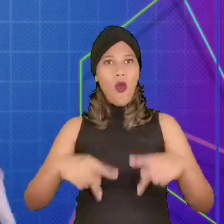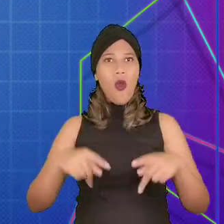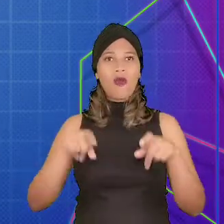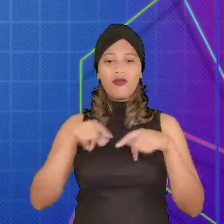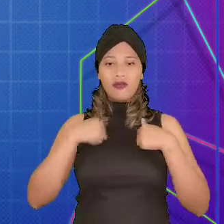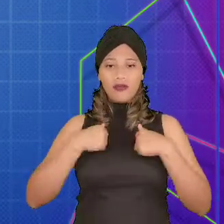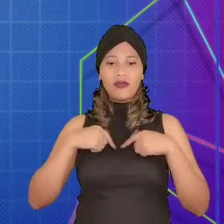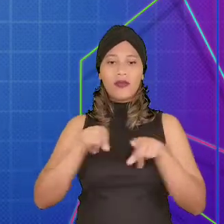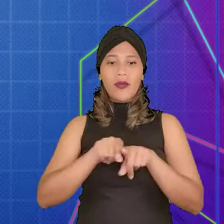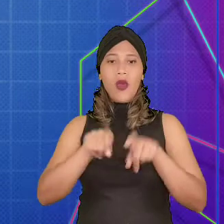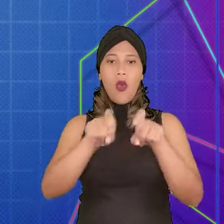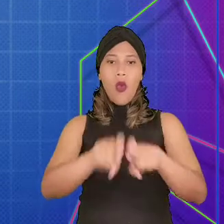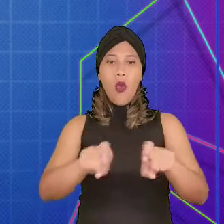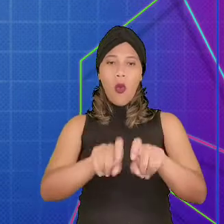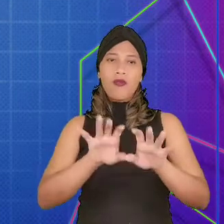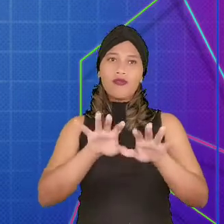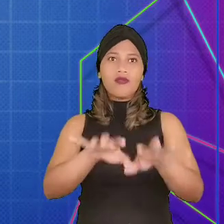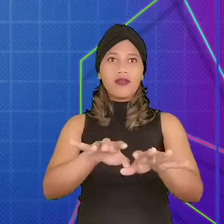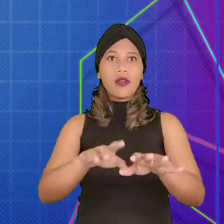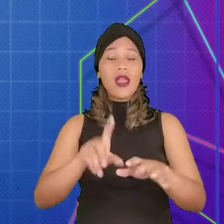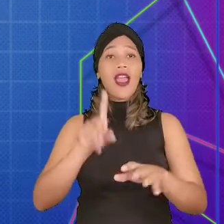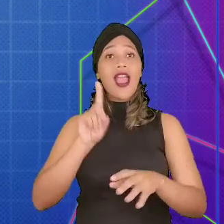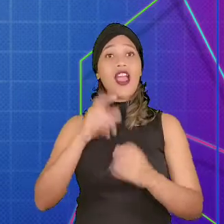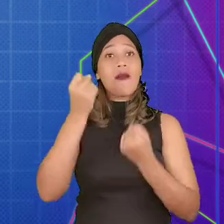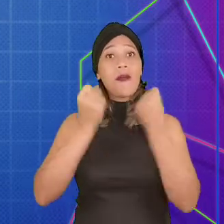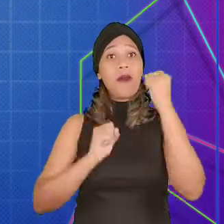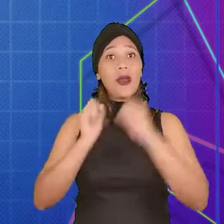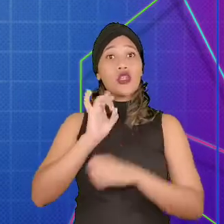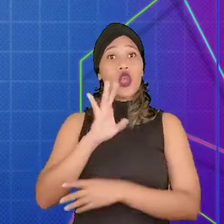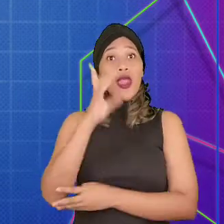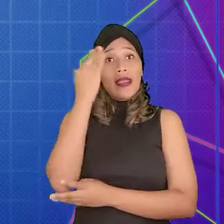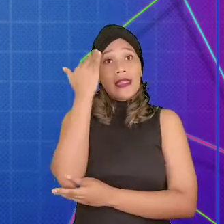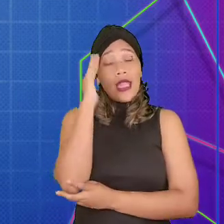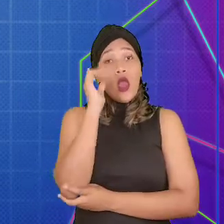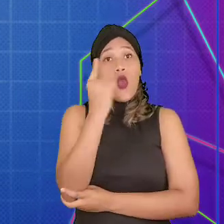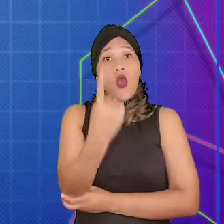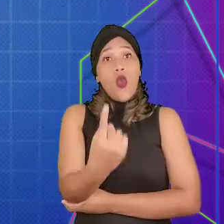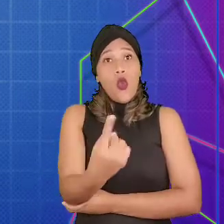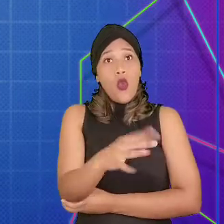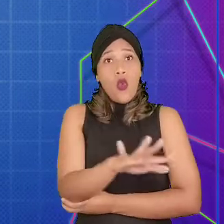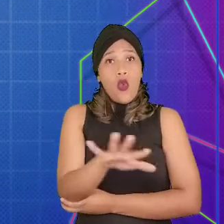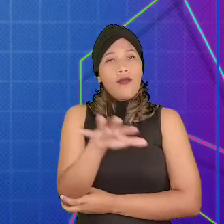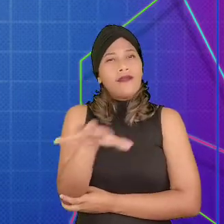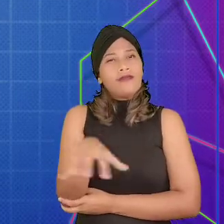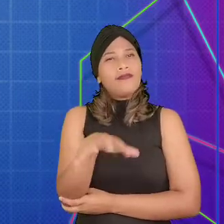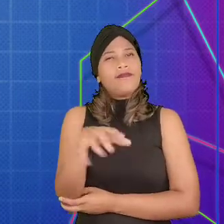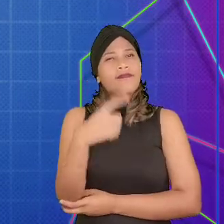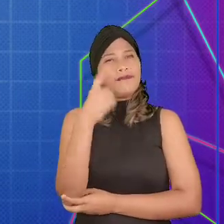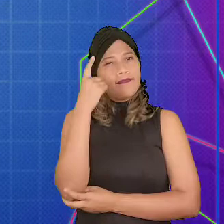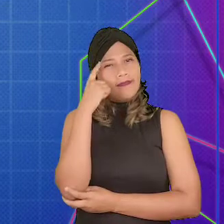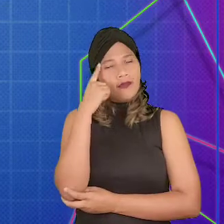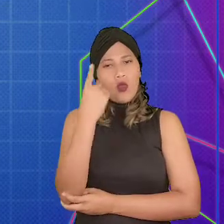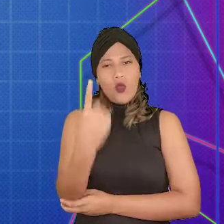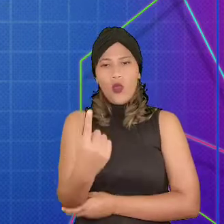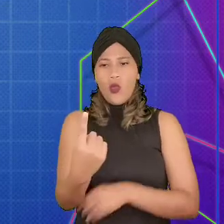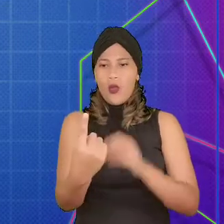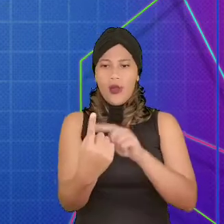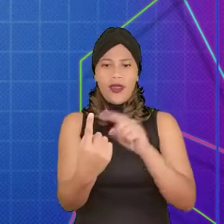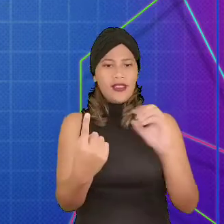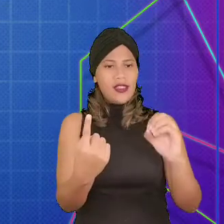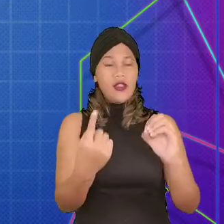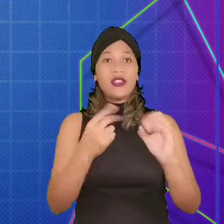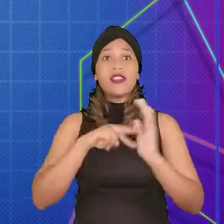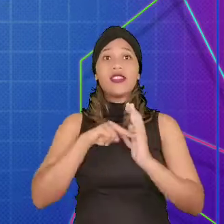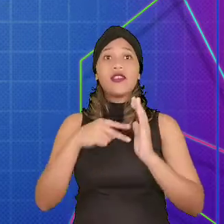computador. O computador é uma máquina que só entende de 1 e 0. Aí vamos nos atentar que 1 e 0